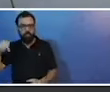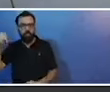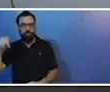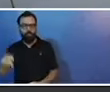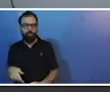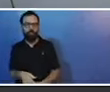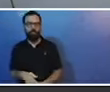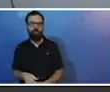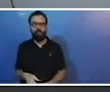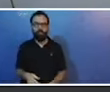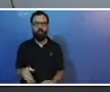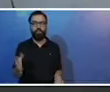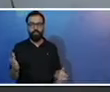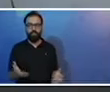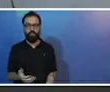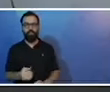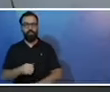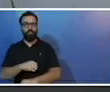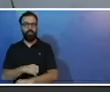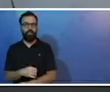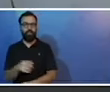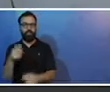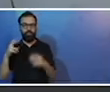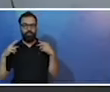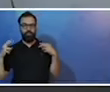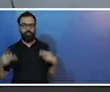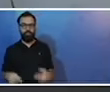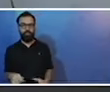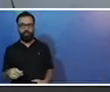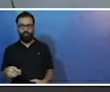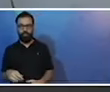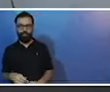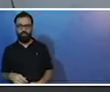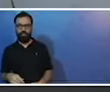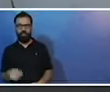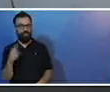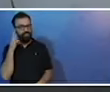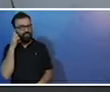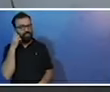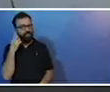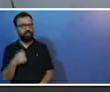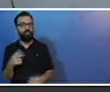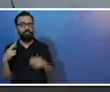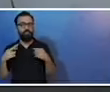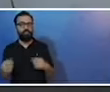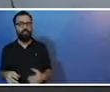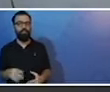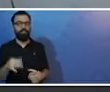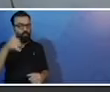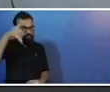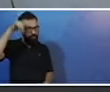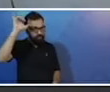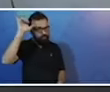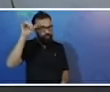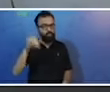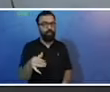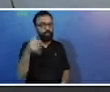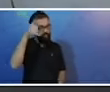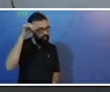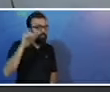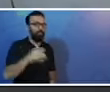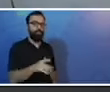lugar quem que veio veio um homem te fazer mal um homem mal mesmo né o homem no boi o